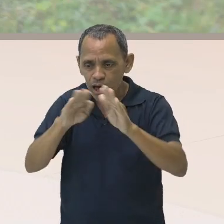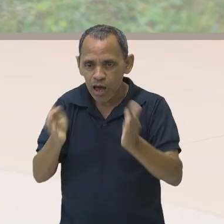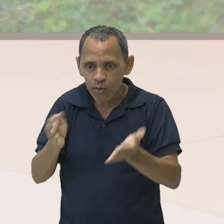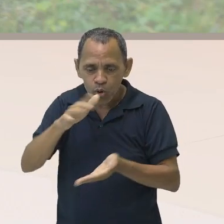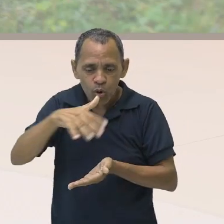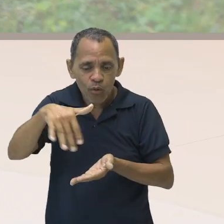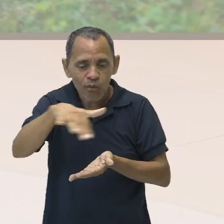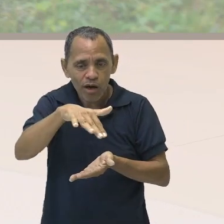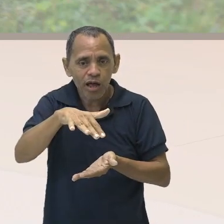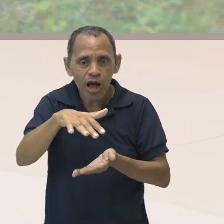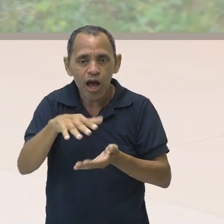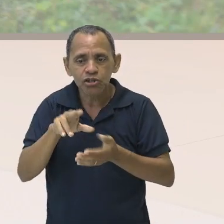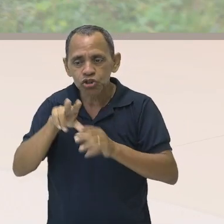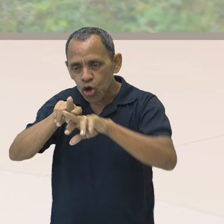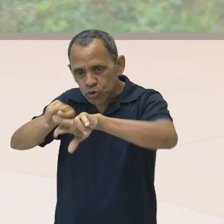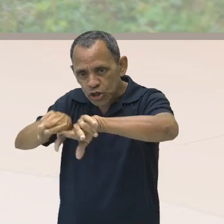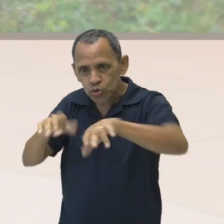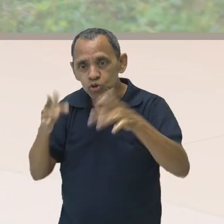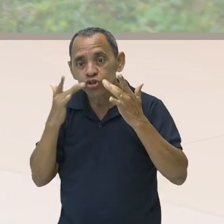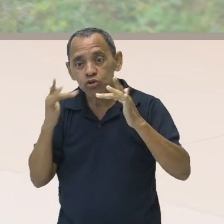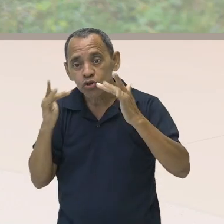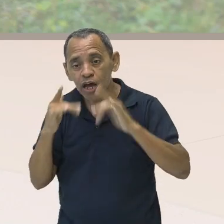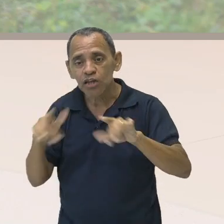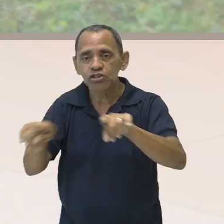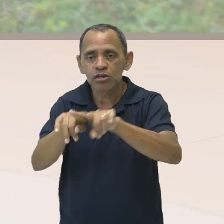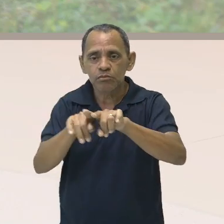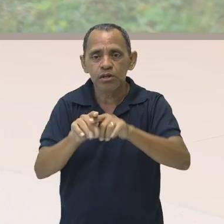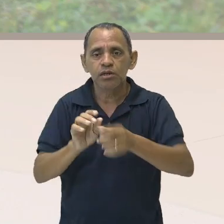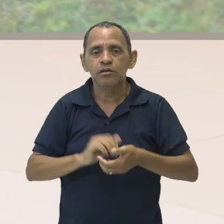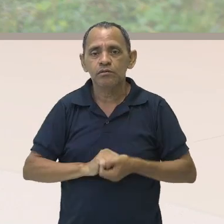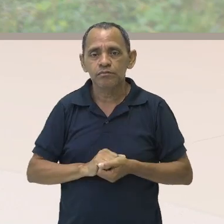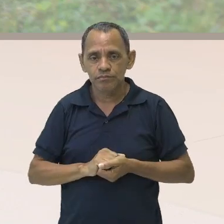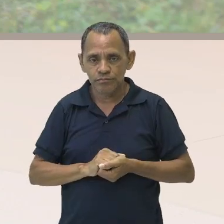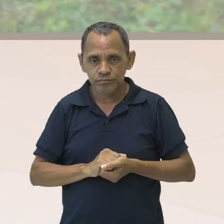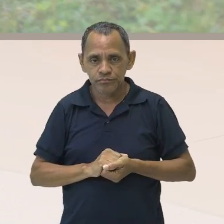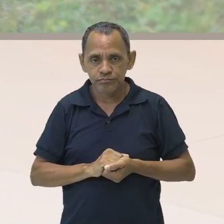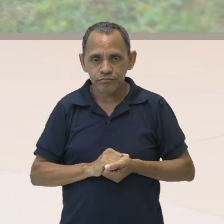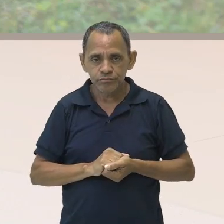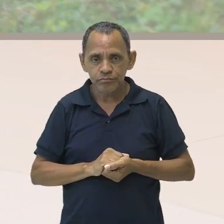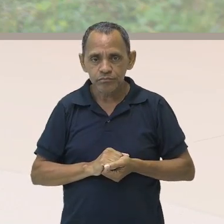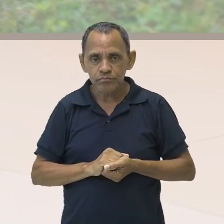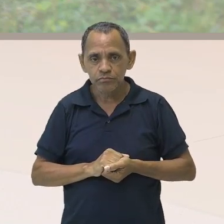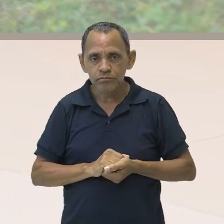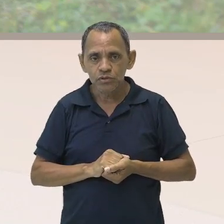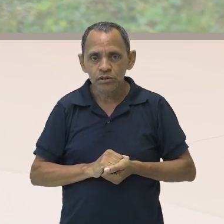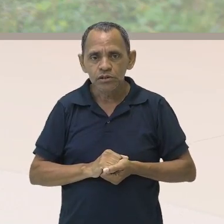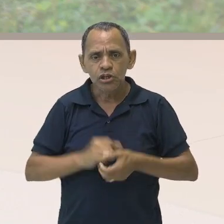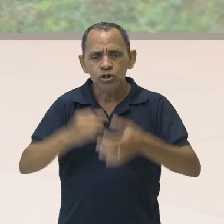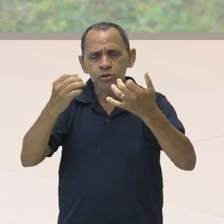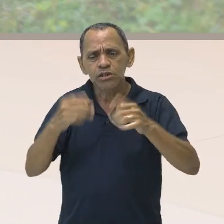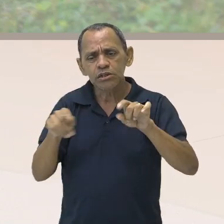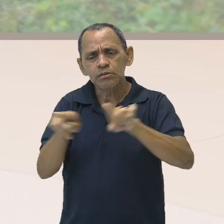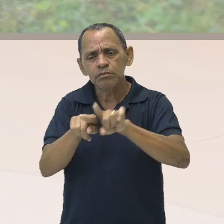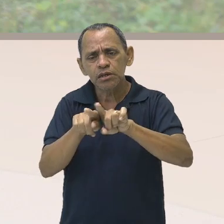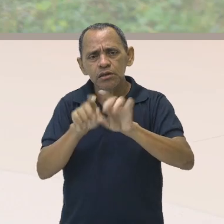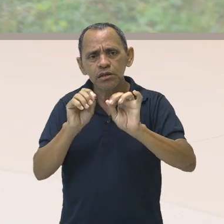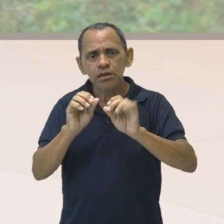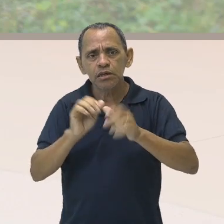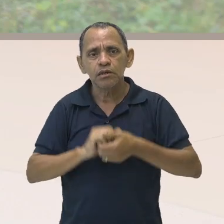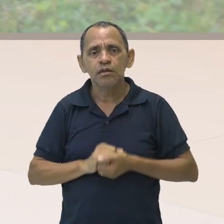Essa é a primeira parte da nossa resposta. Quando a gente fala de região amazônica, a gente ainda está falando muito dessa